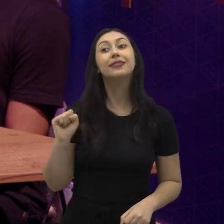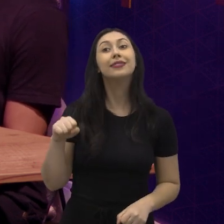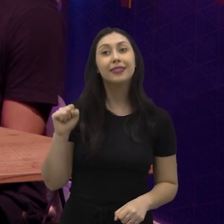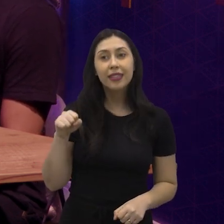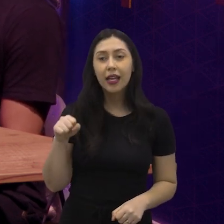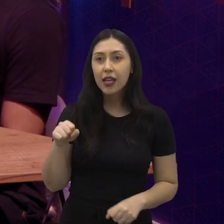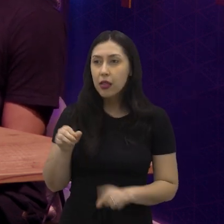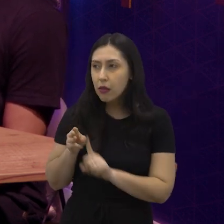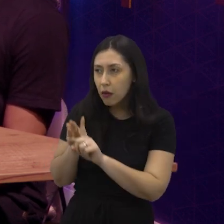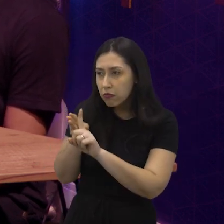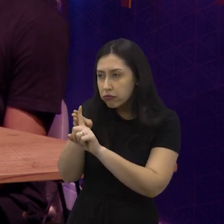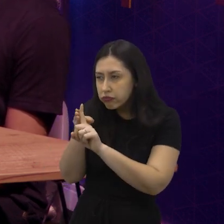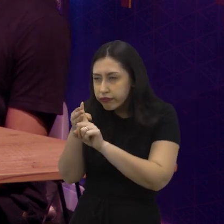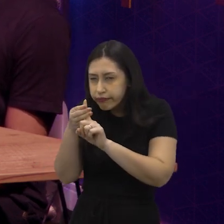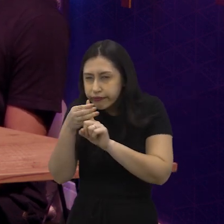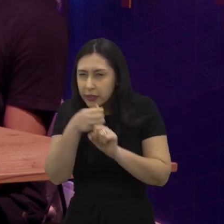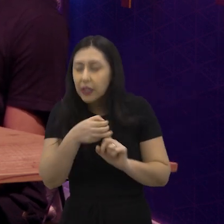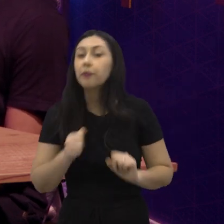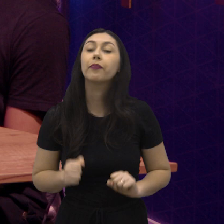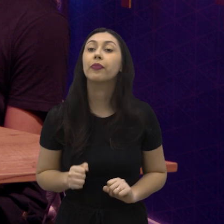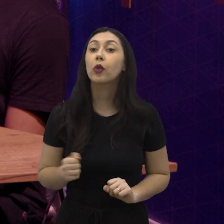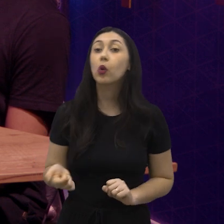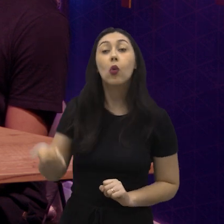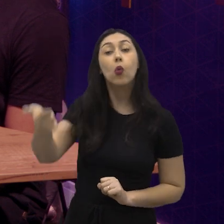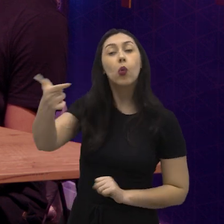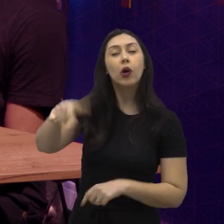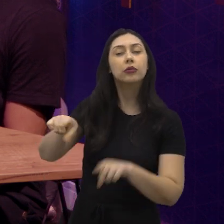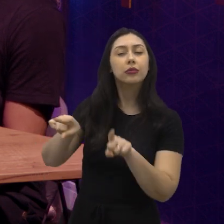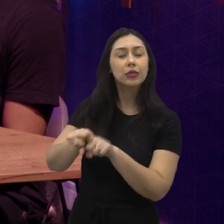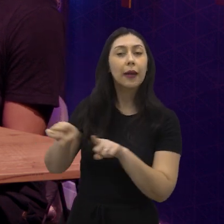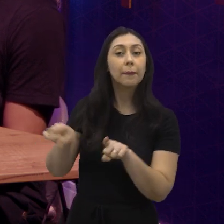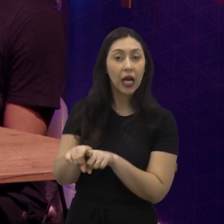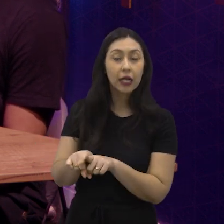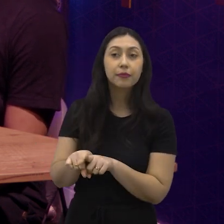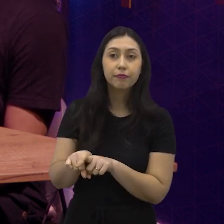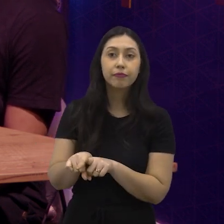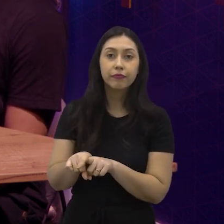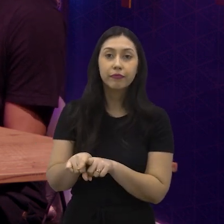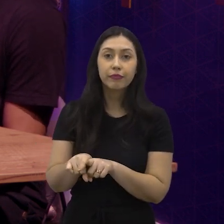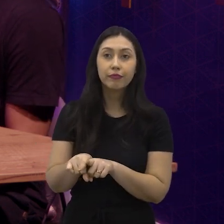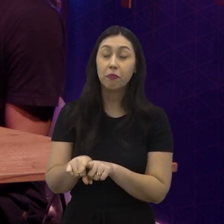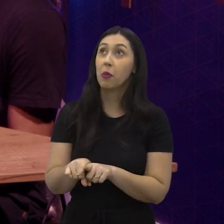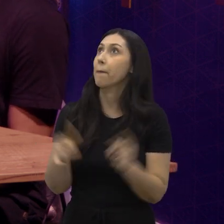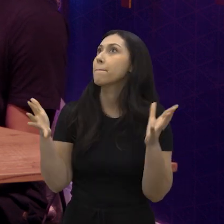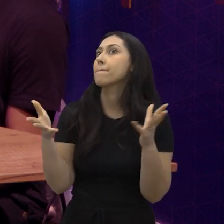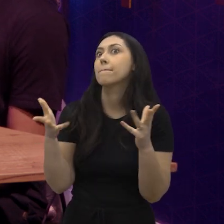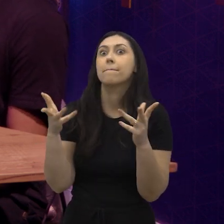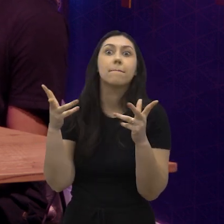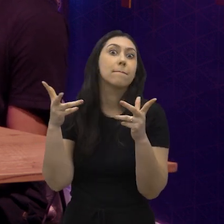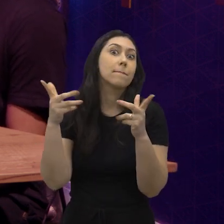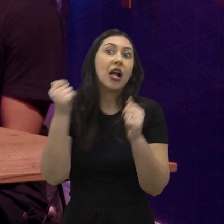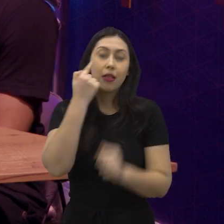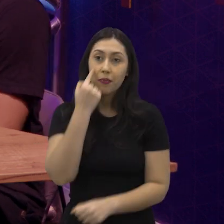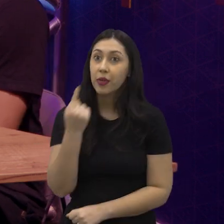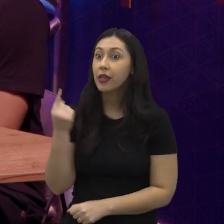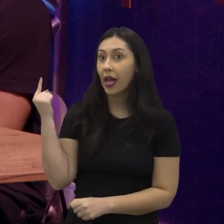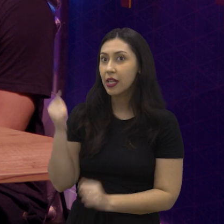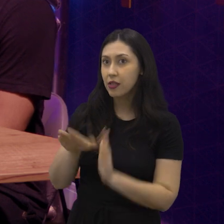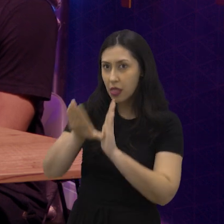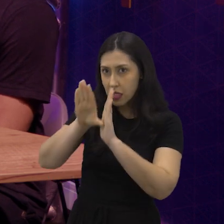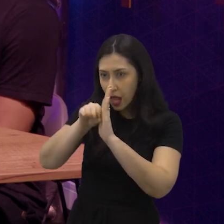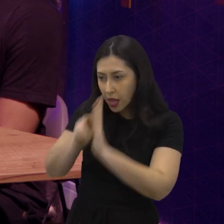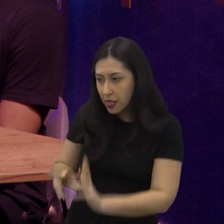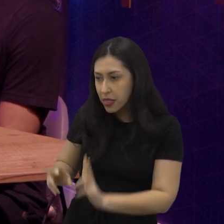fica no mistério, assim, né? Aí tem um gênero que eu acho que é genial, que é o Found